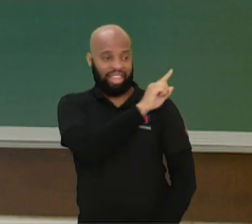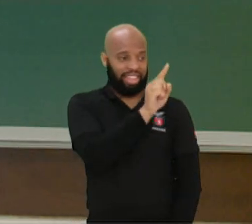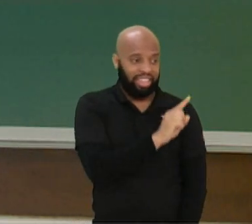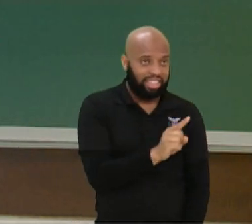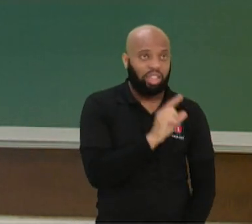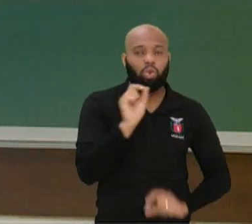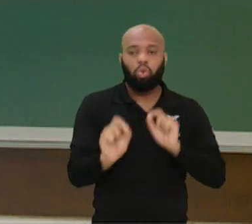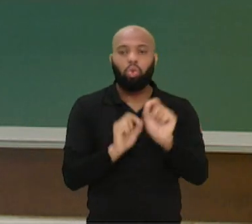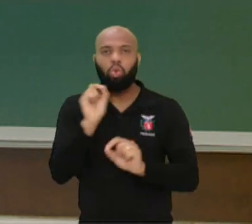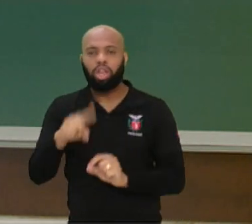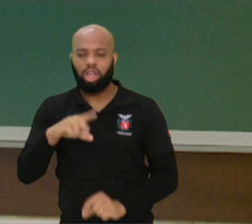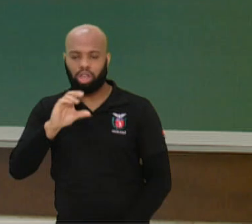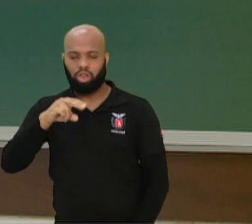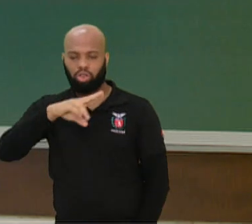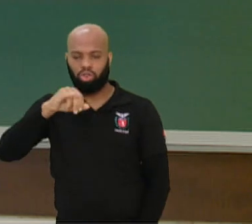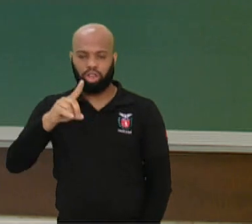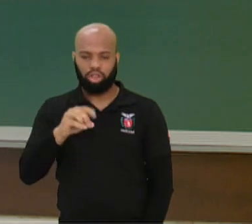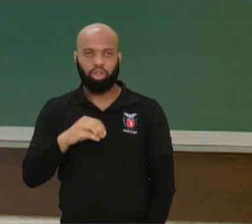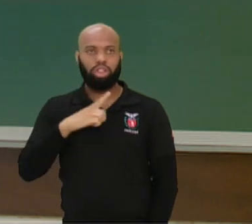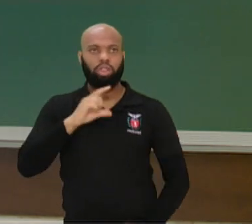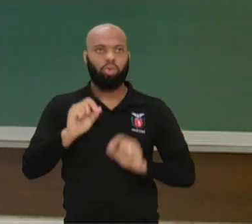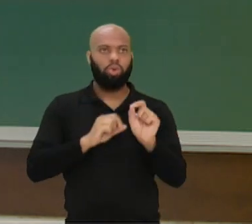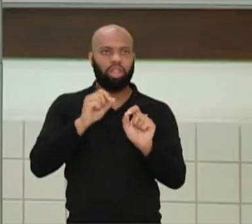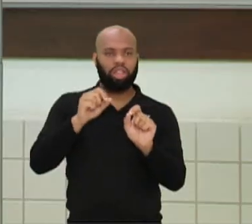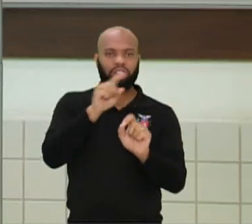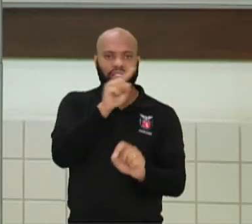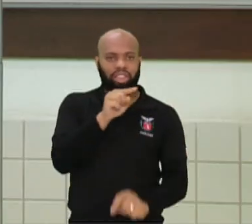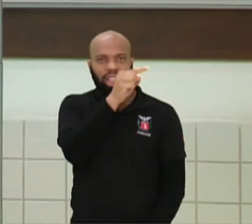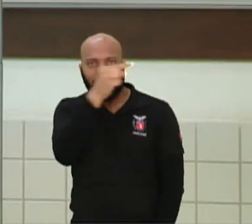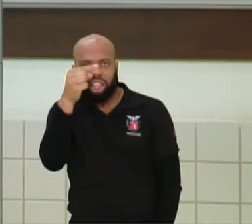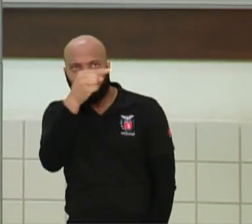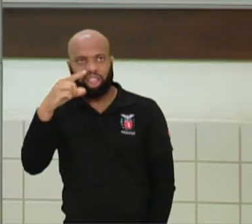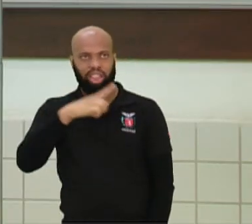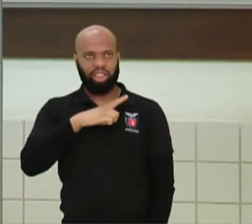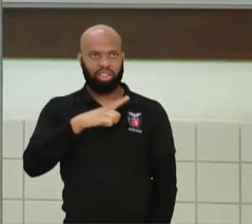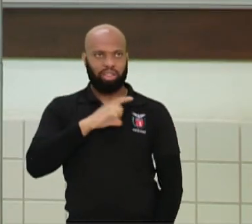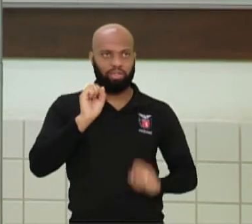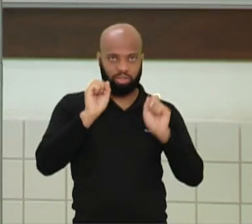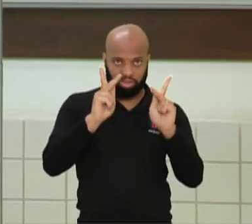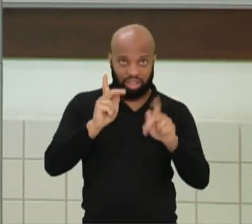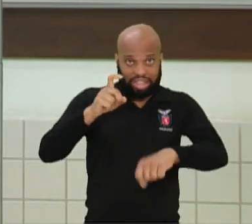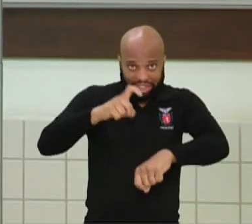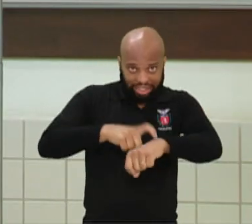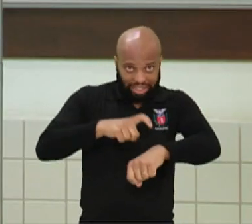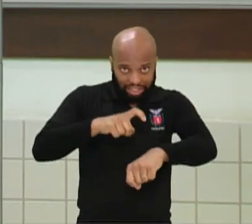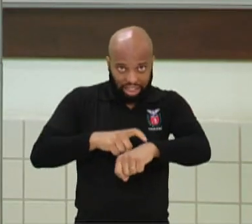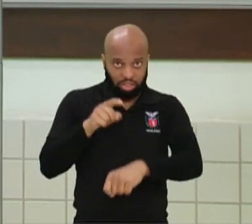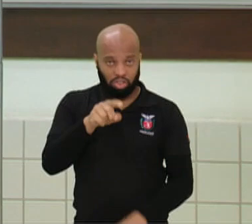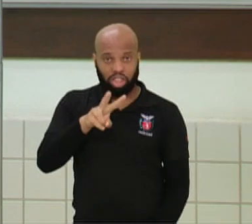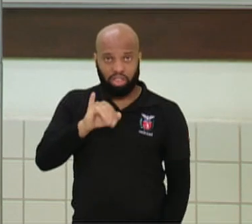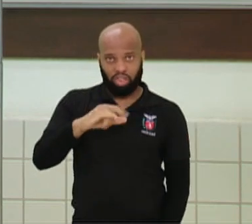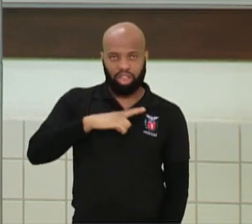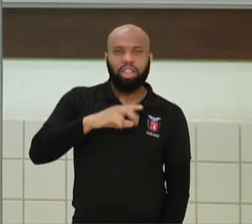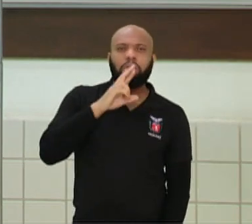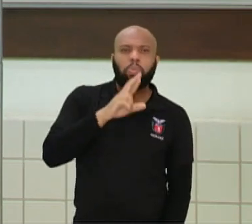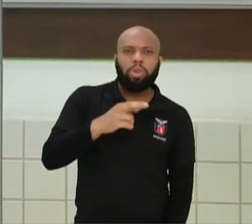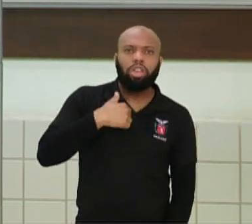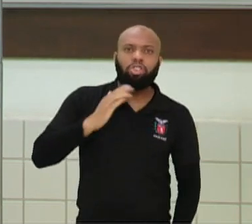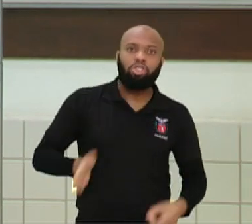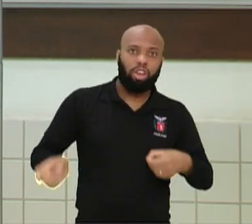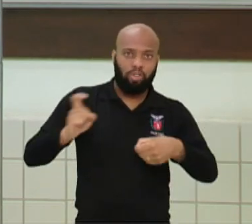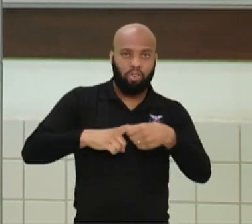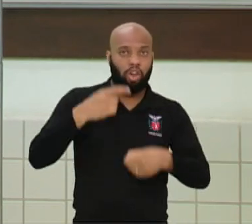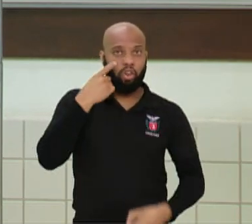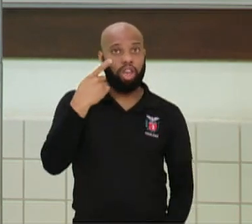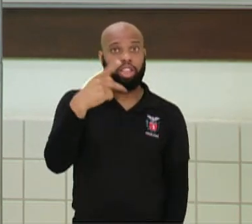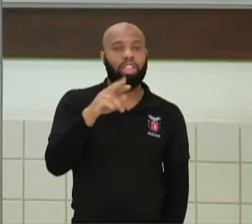seu conjugado é Z com uma linha em cima, com uma barrinha em cima, tá? Ele é escrito de forma diferente. Então, agora você